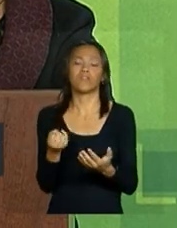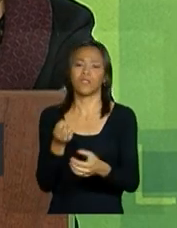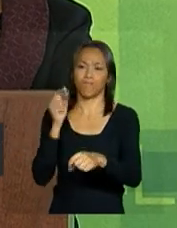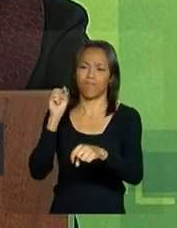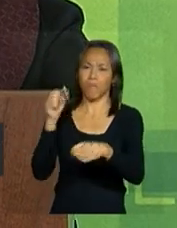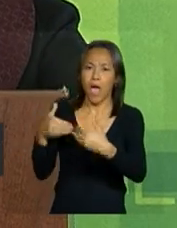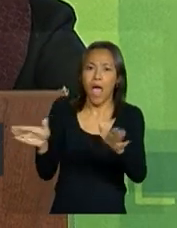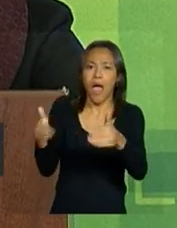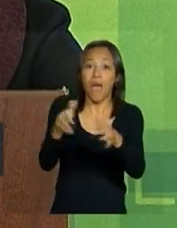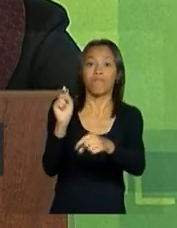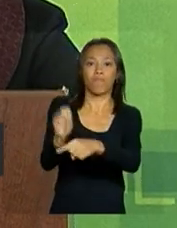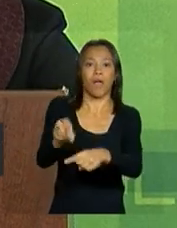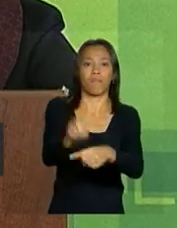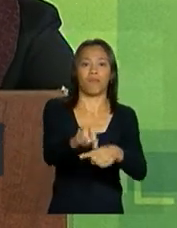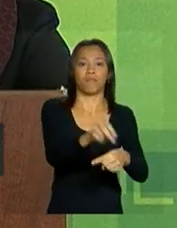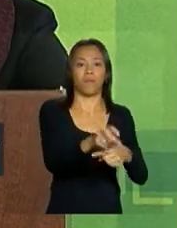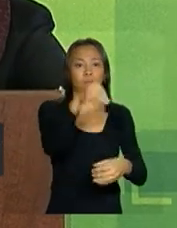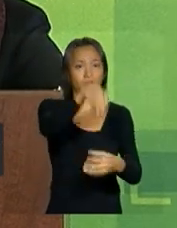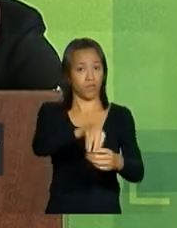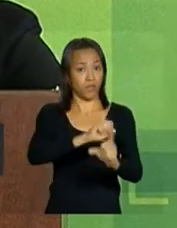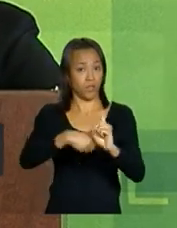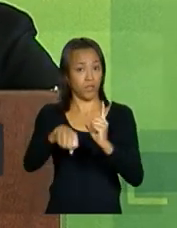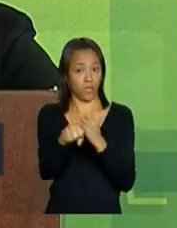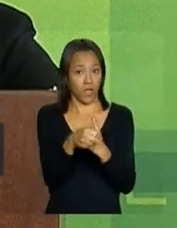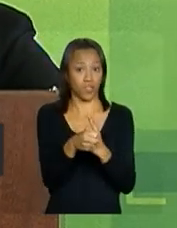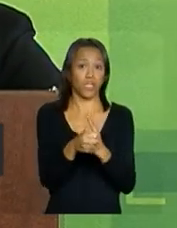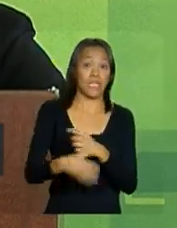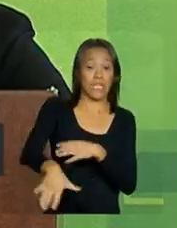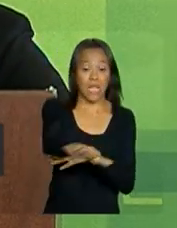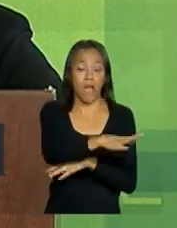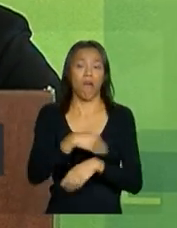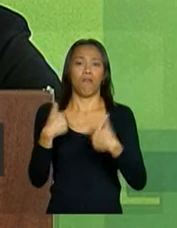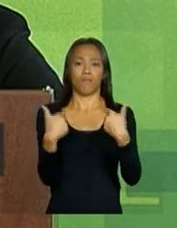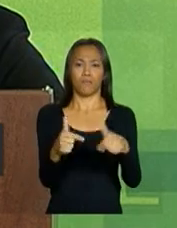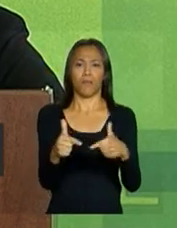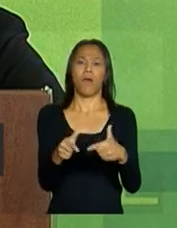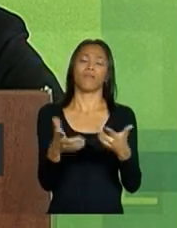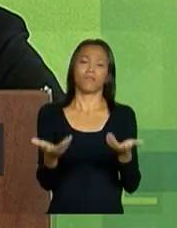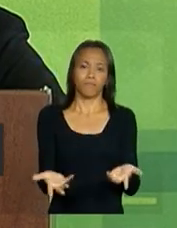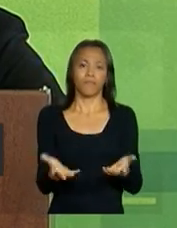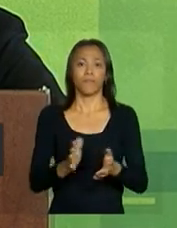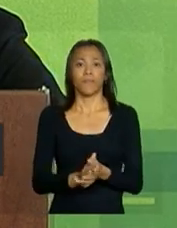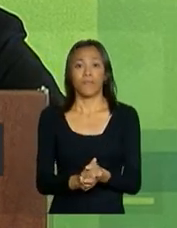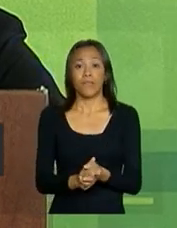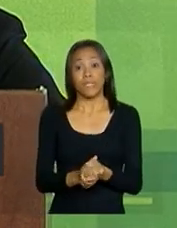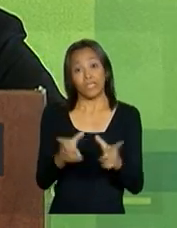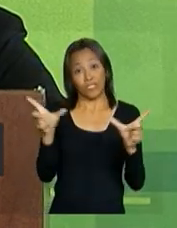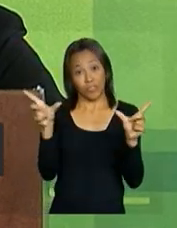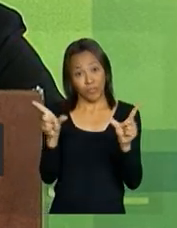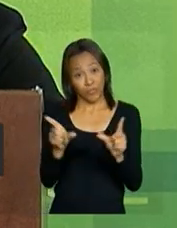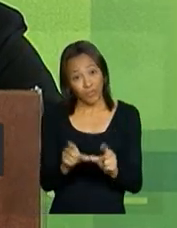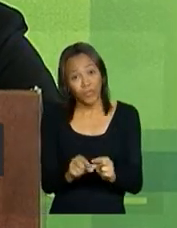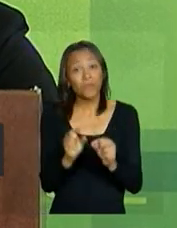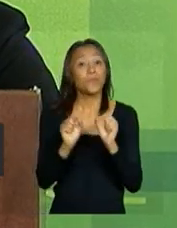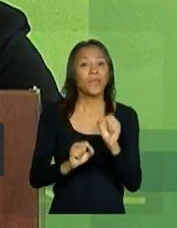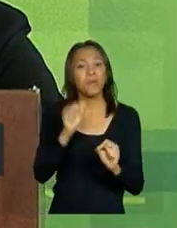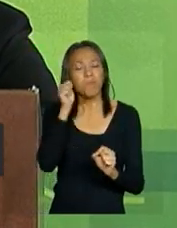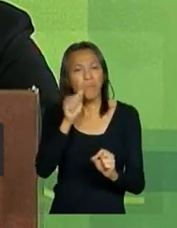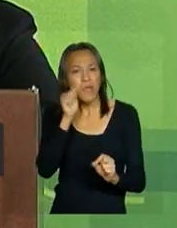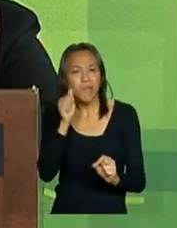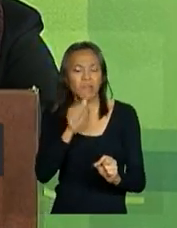trabalho na sociedade e no mercado de trabalho apesar da diminuição da desigualdade de